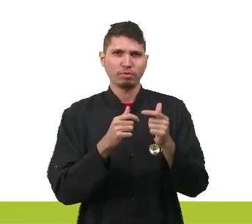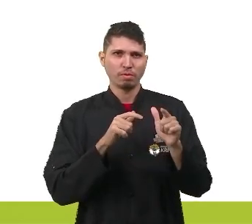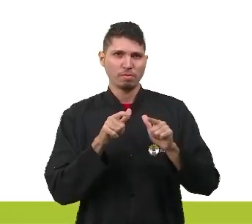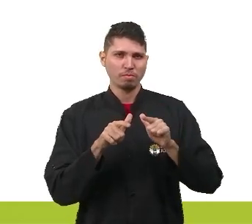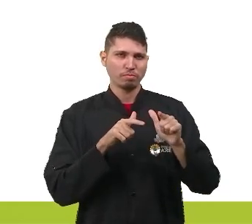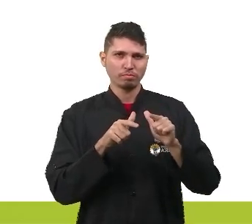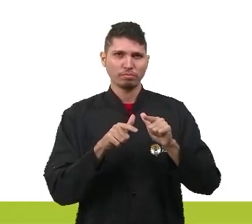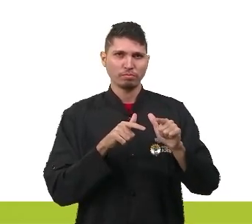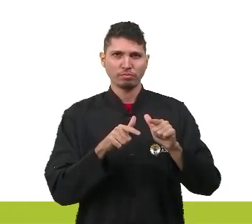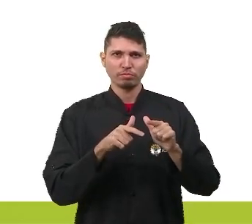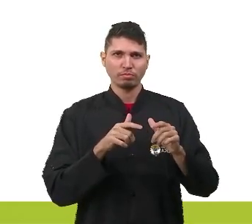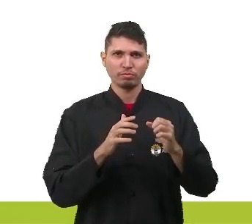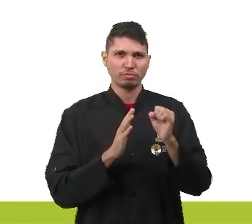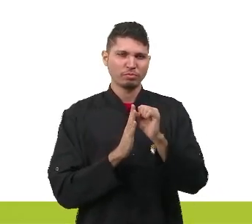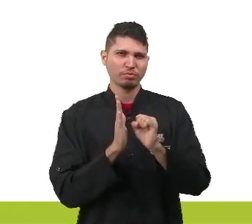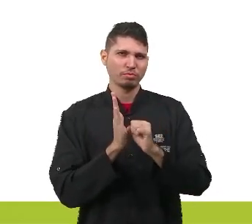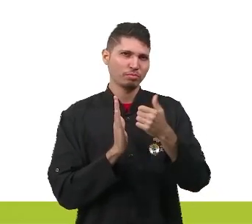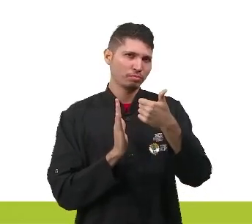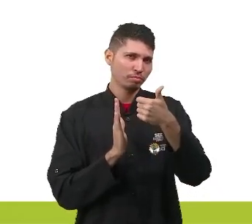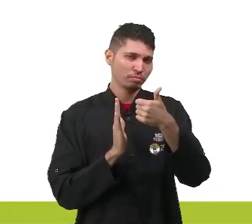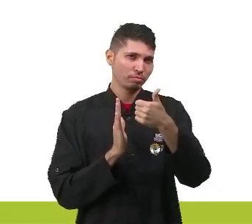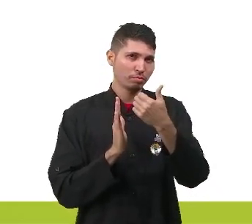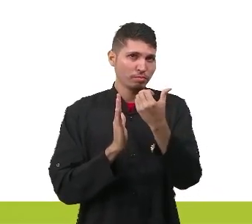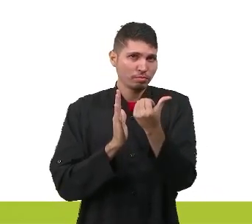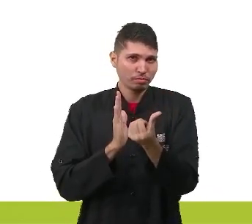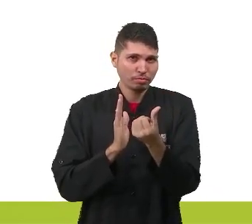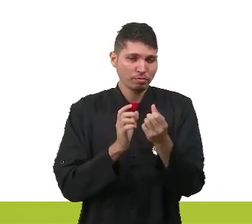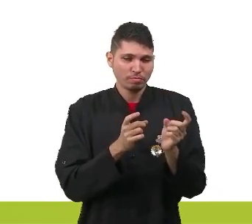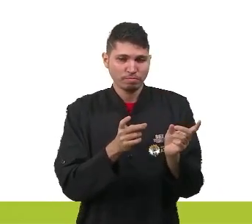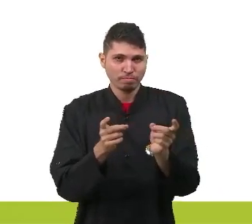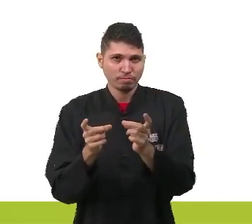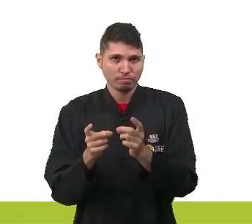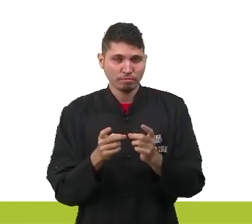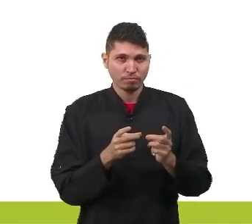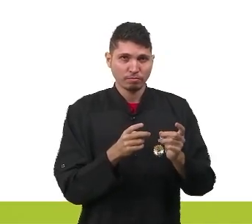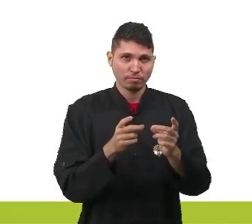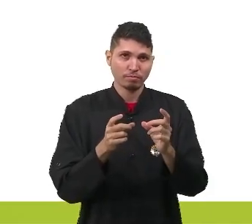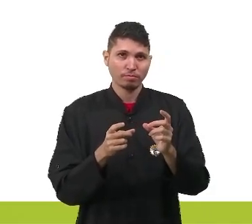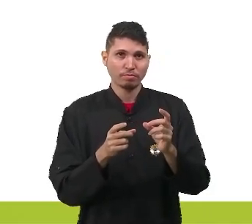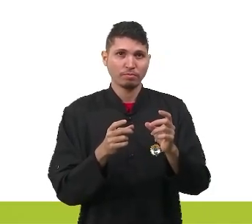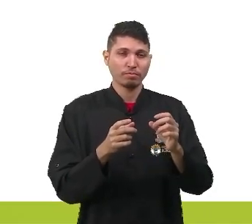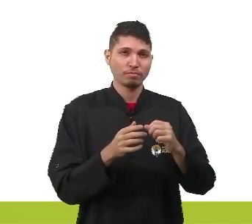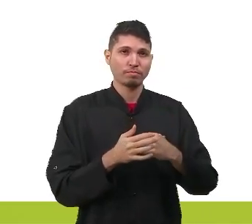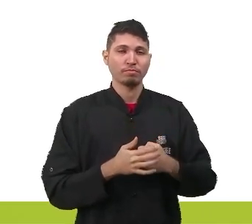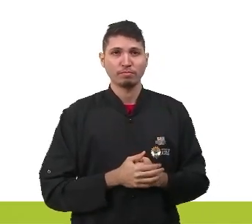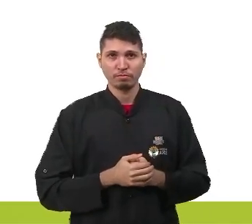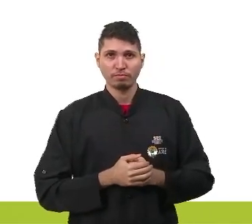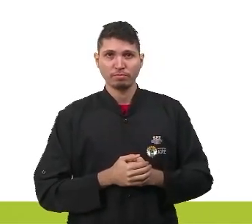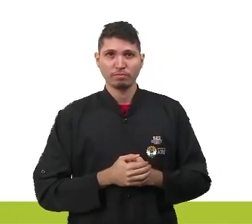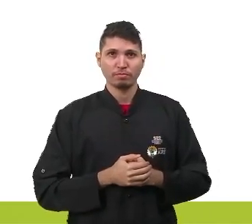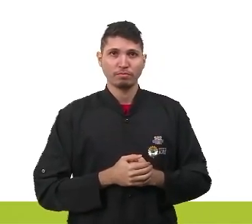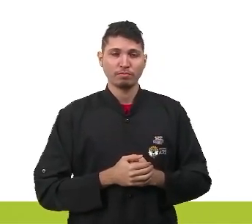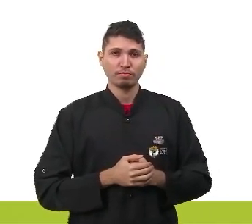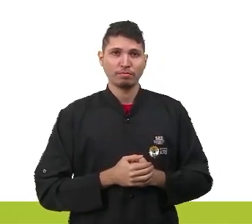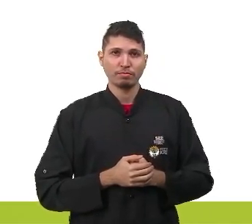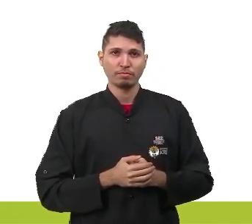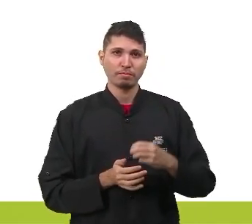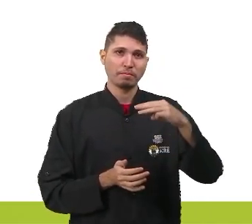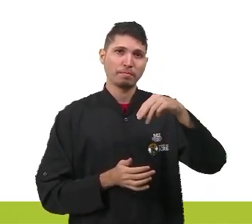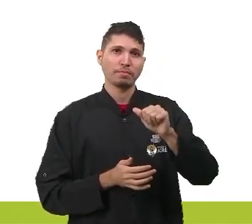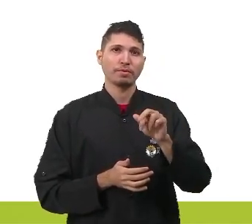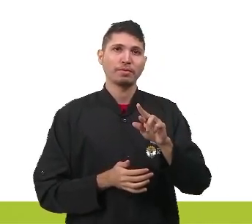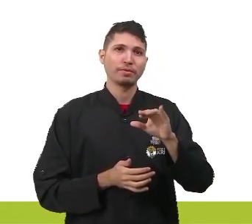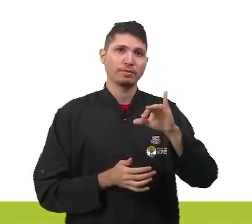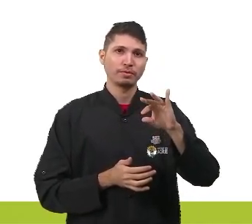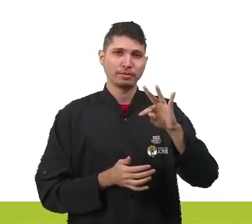nessa época, século XVI, por exemplo, com o comércio marítimo. Então, o Estado, para conseguir apoio dessa